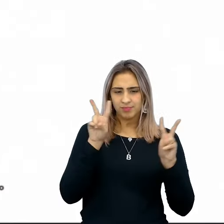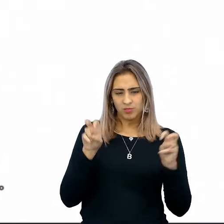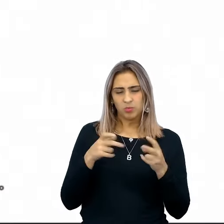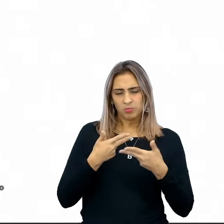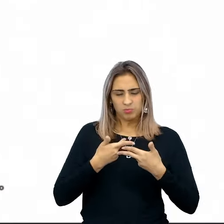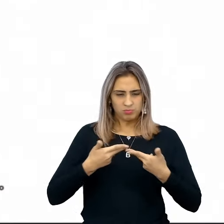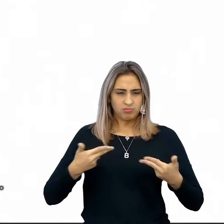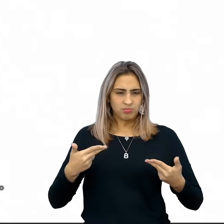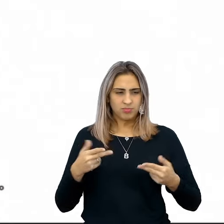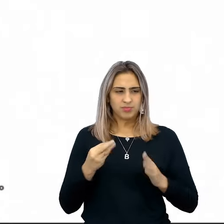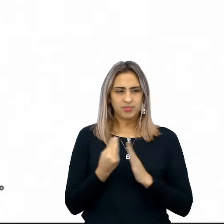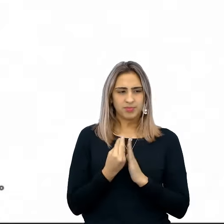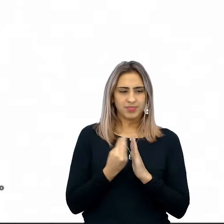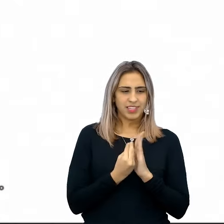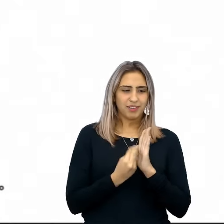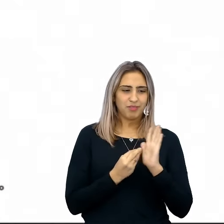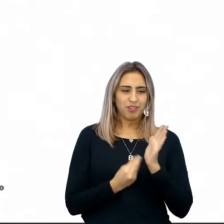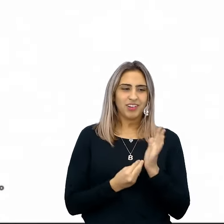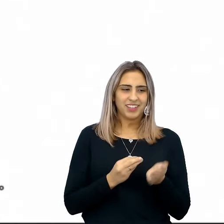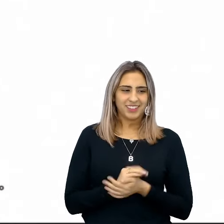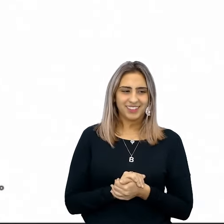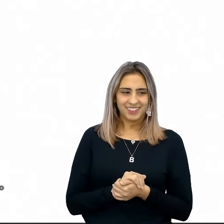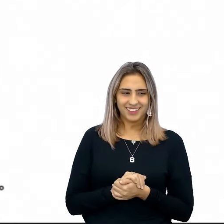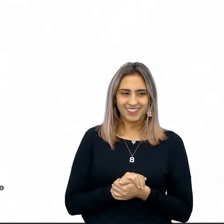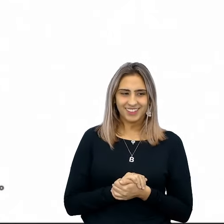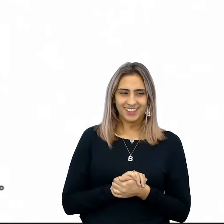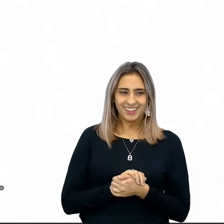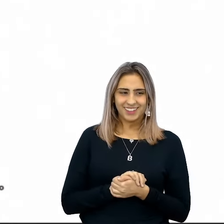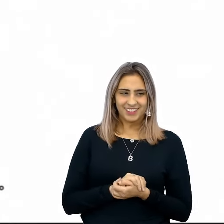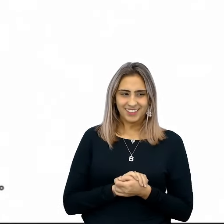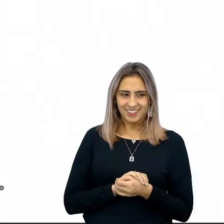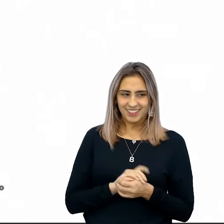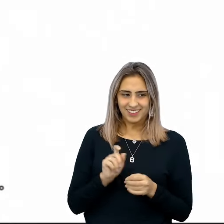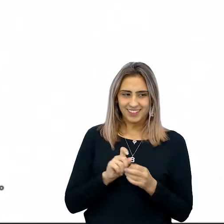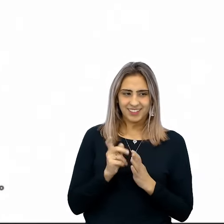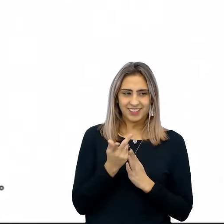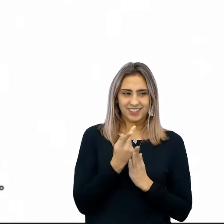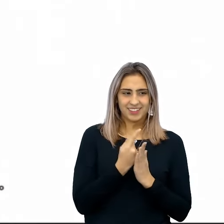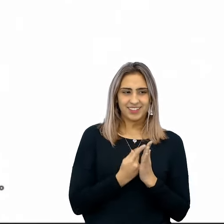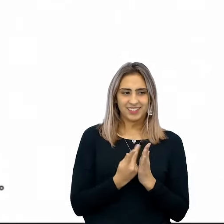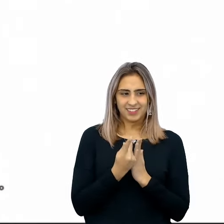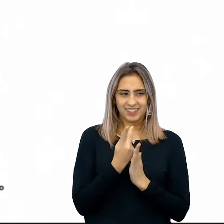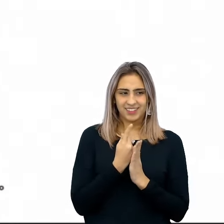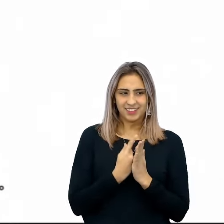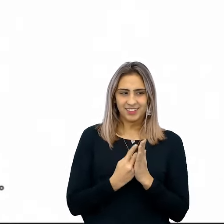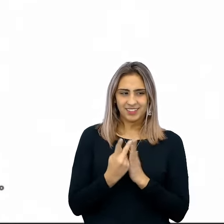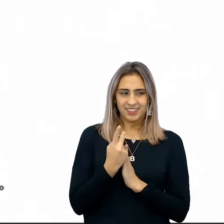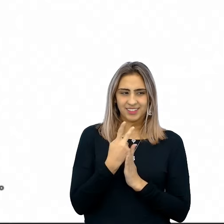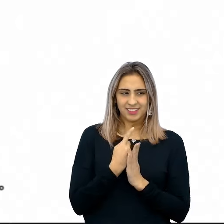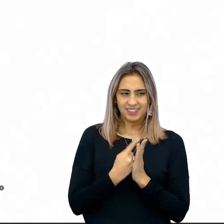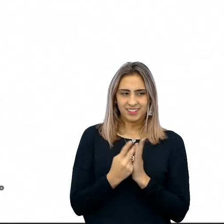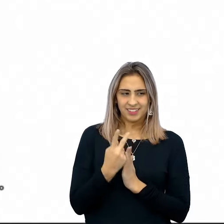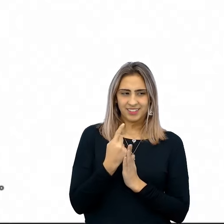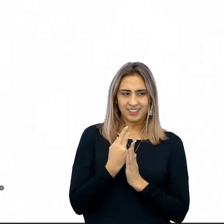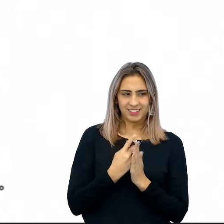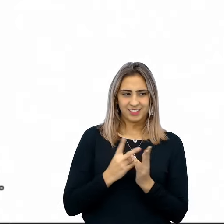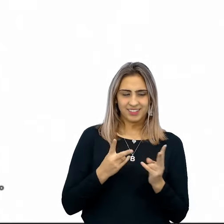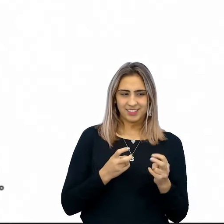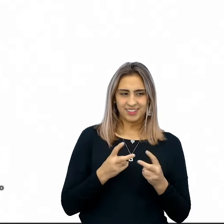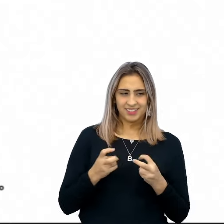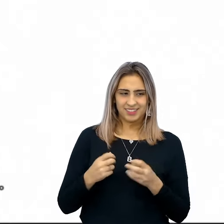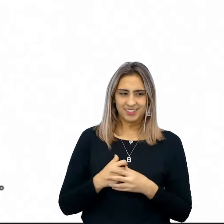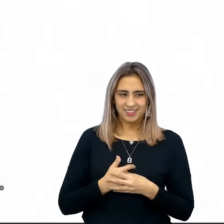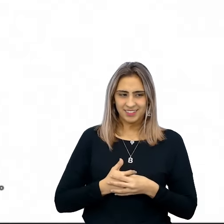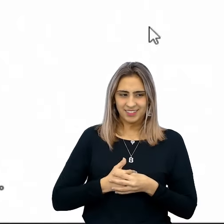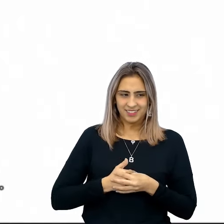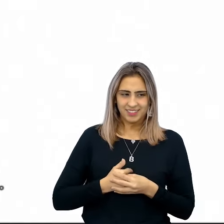registro, que é o registro pictórico, né? E aí, dependendo do jeito que ela fizer o desenho, a gente pode até perceber